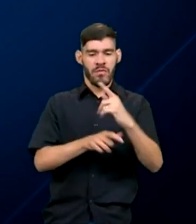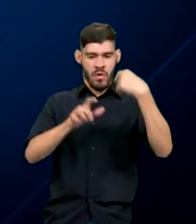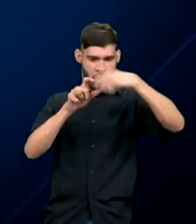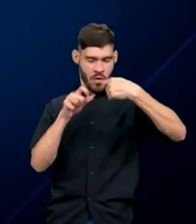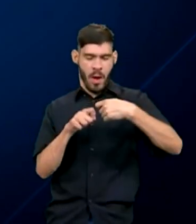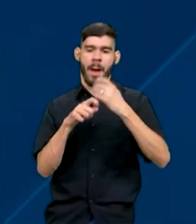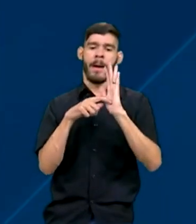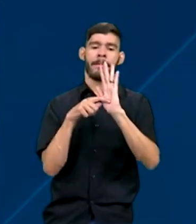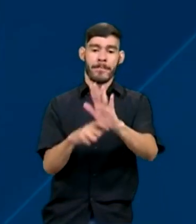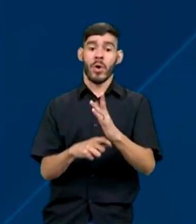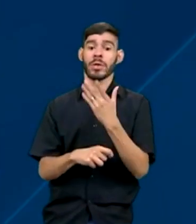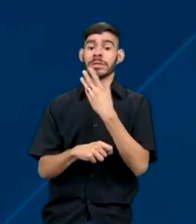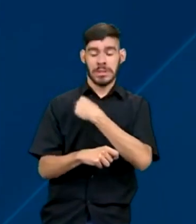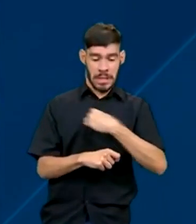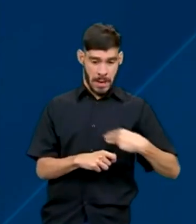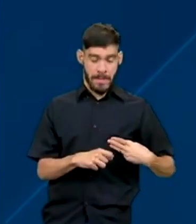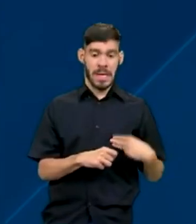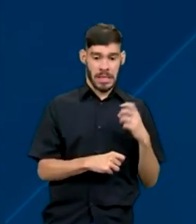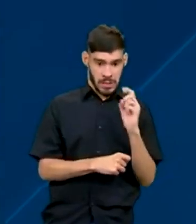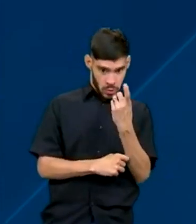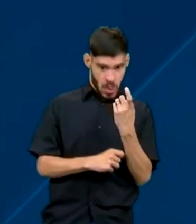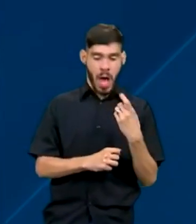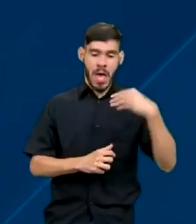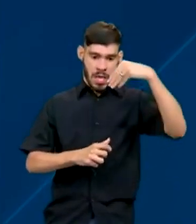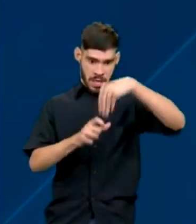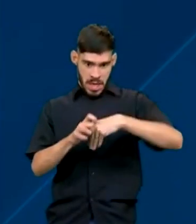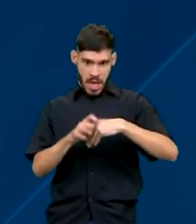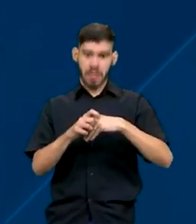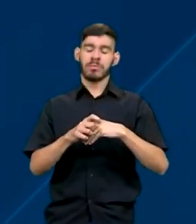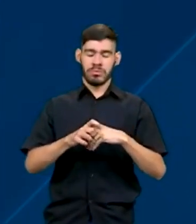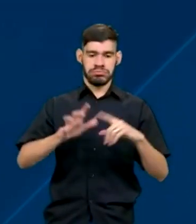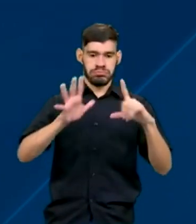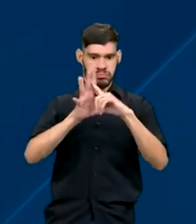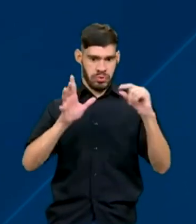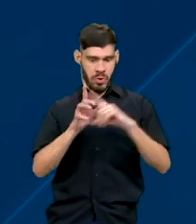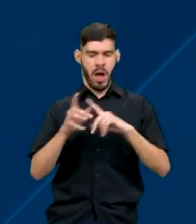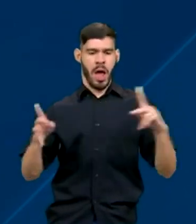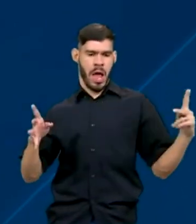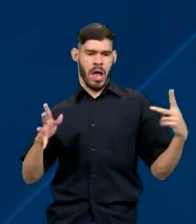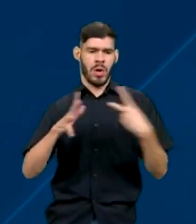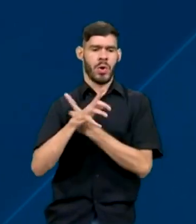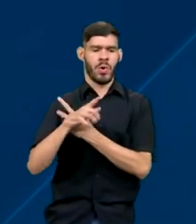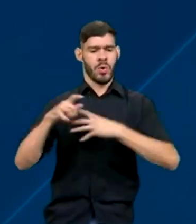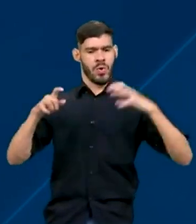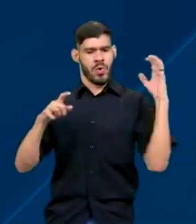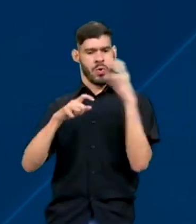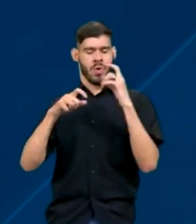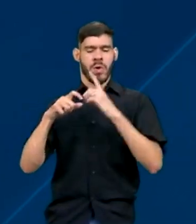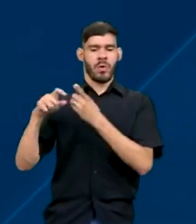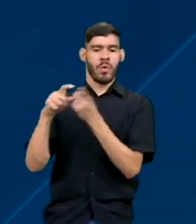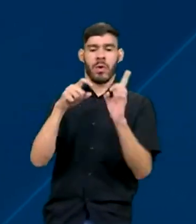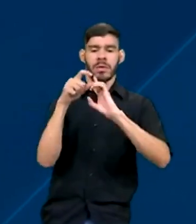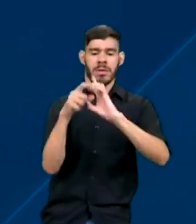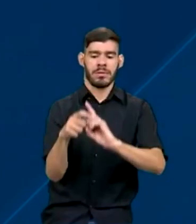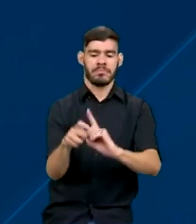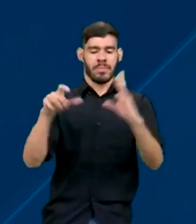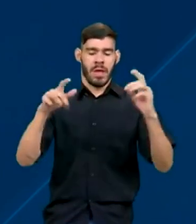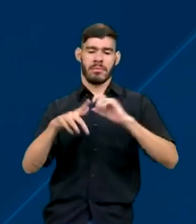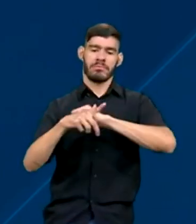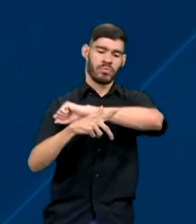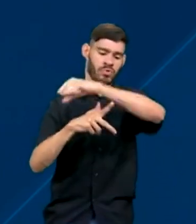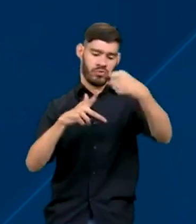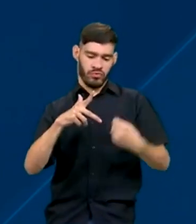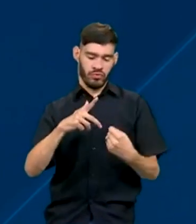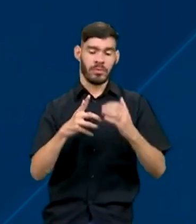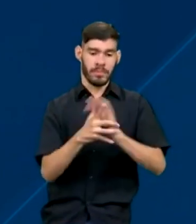ex-ministro dentro do Palácio do Planalto no dia oito de Janeiro quando aconteceram os atos antidemocráticos nos prédios dos Três